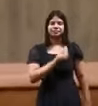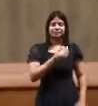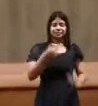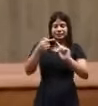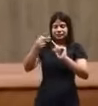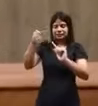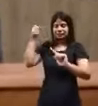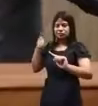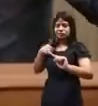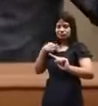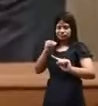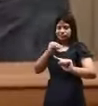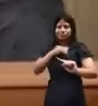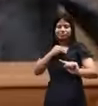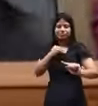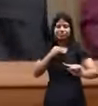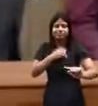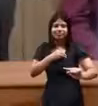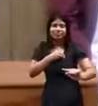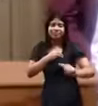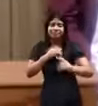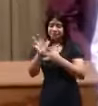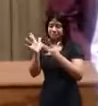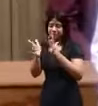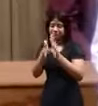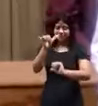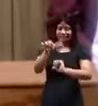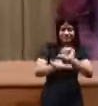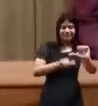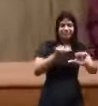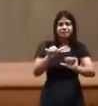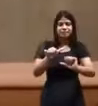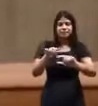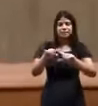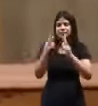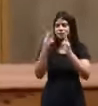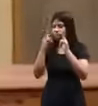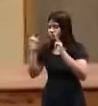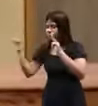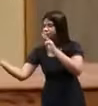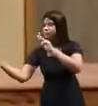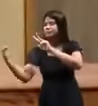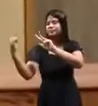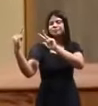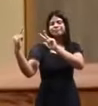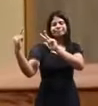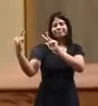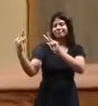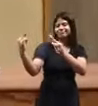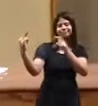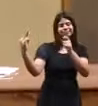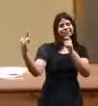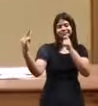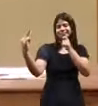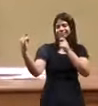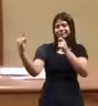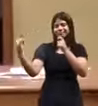sorte, me arrancou e eu nem vi o rosto